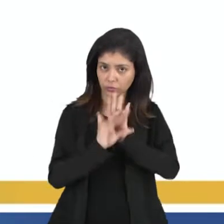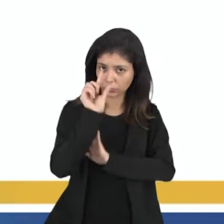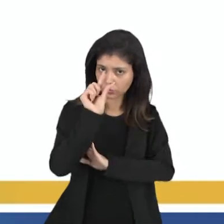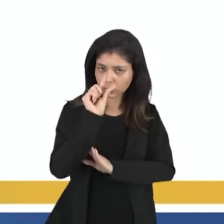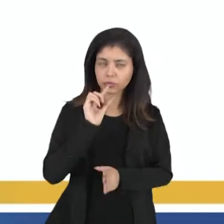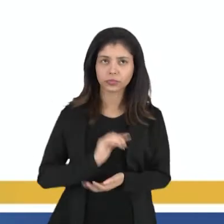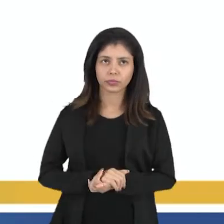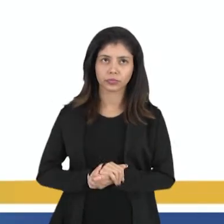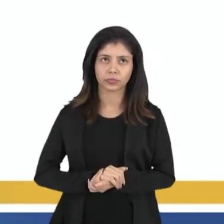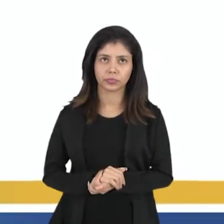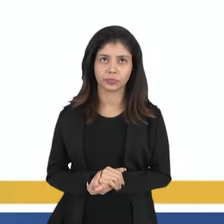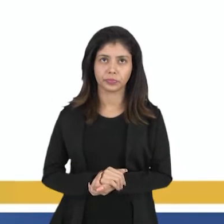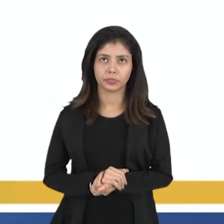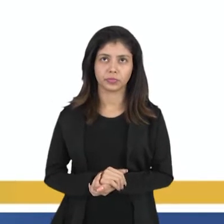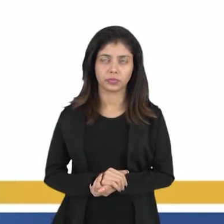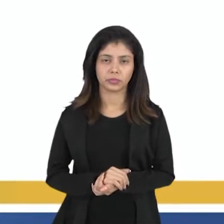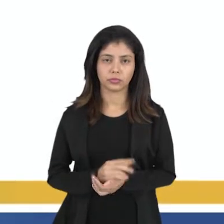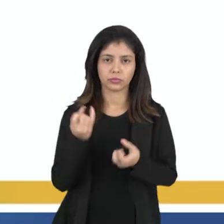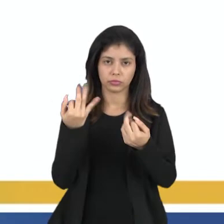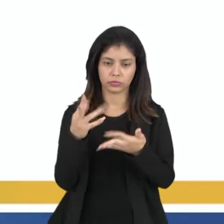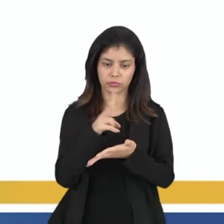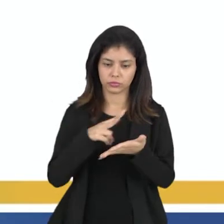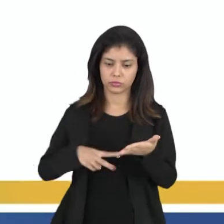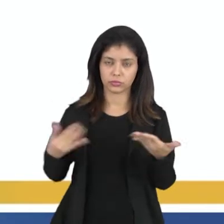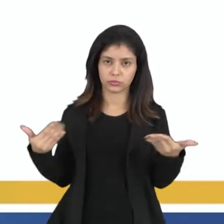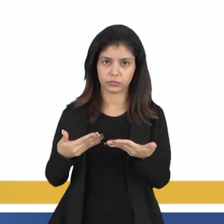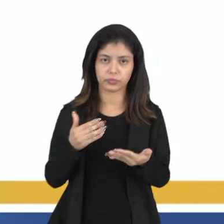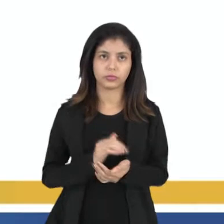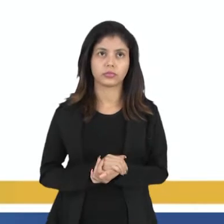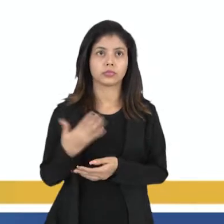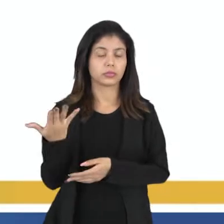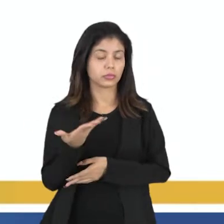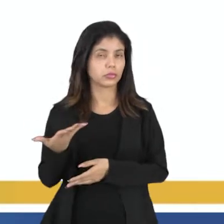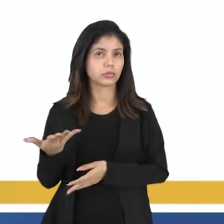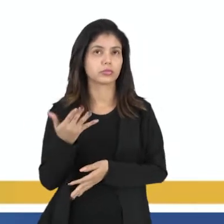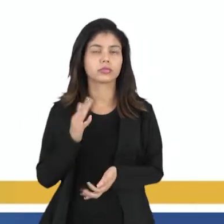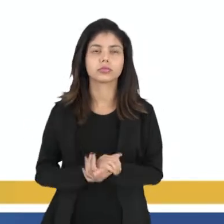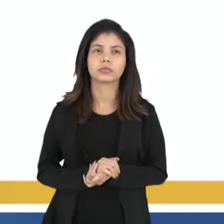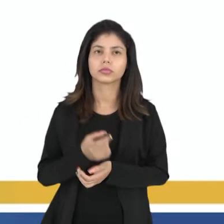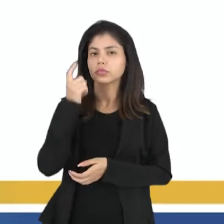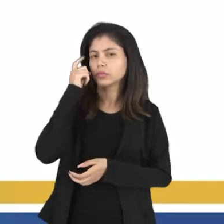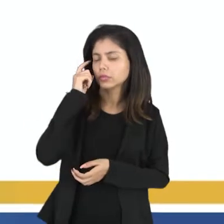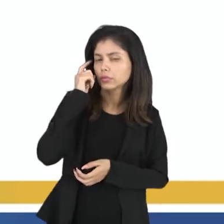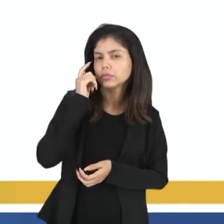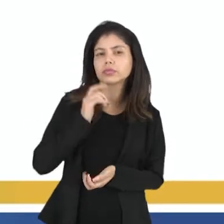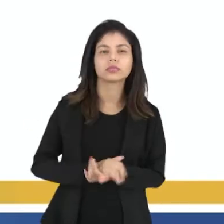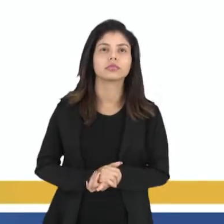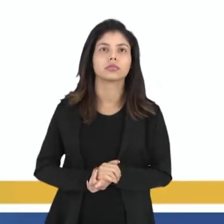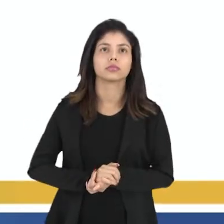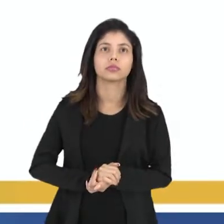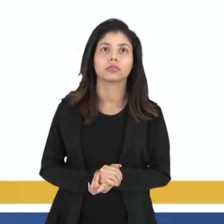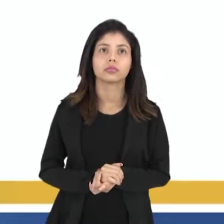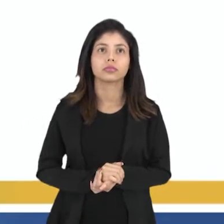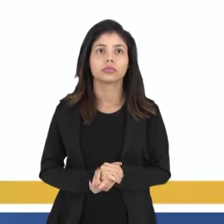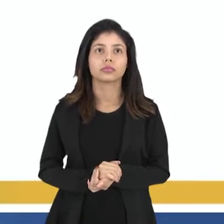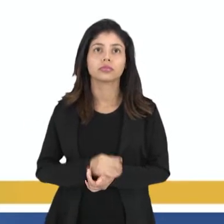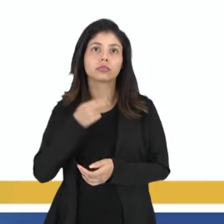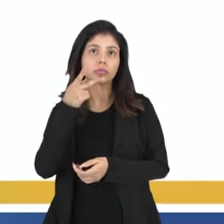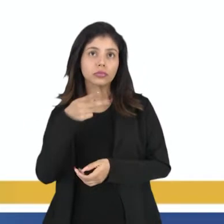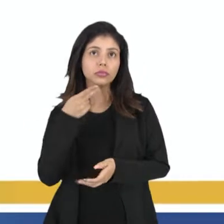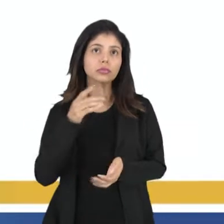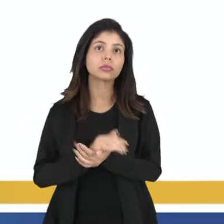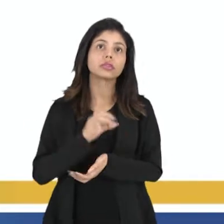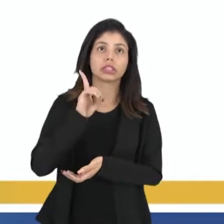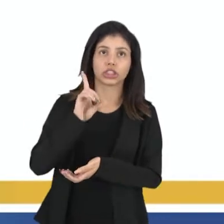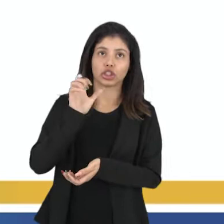pequeno fragmento, que a gente vai procurar fazer essa leitura aqui com vocês, baseado principalmente no pensamento de David Hume, que foi